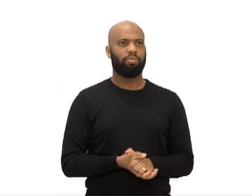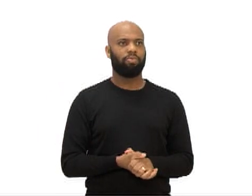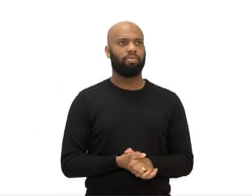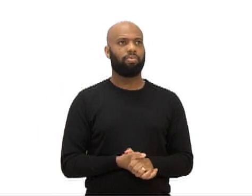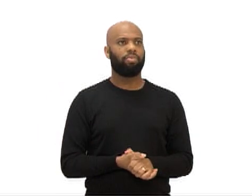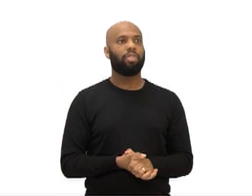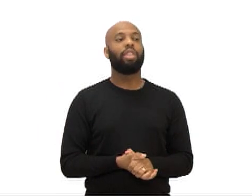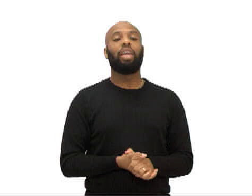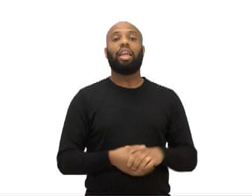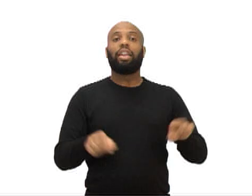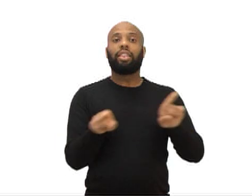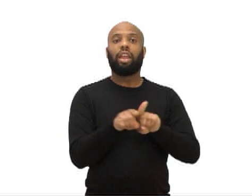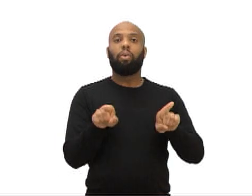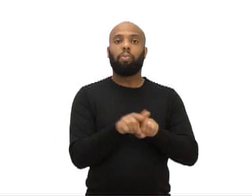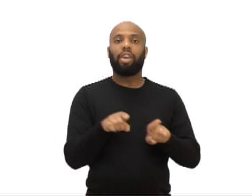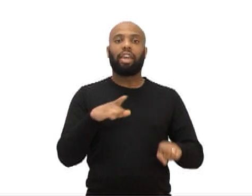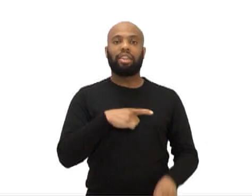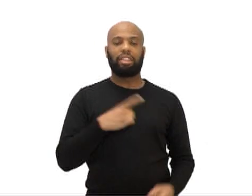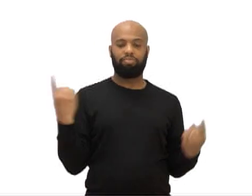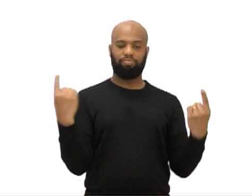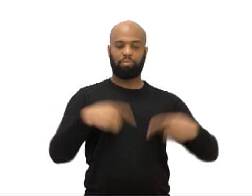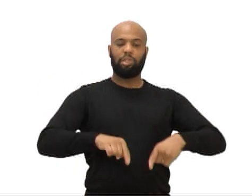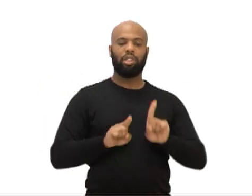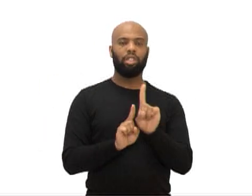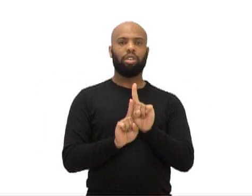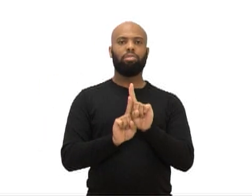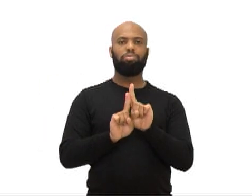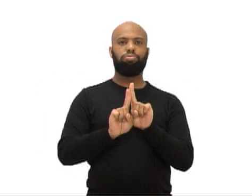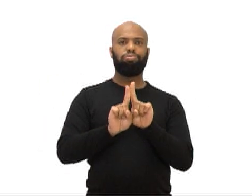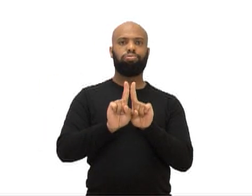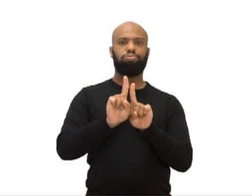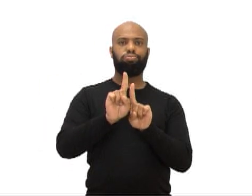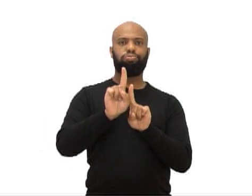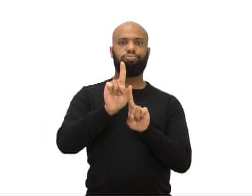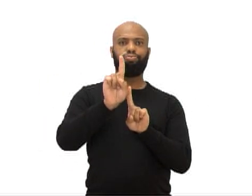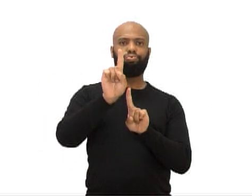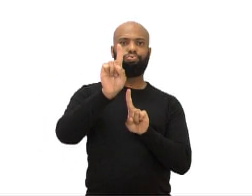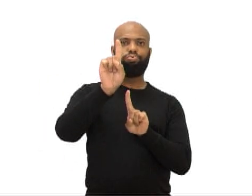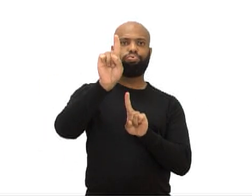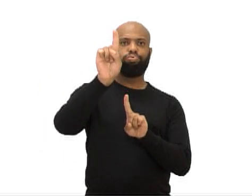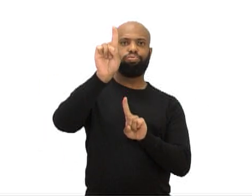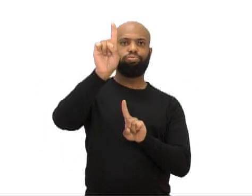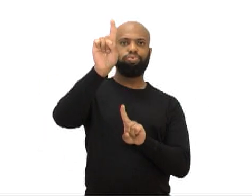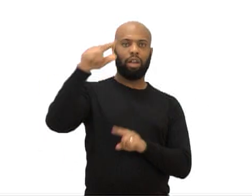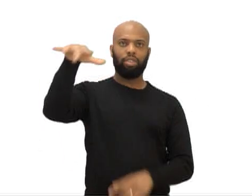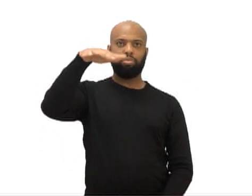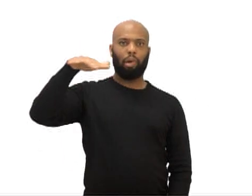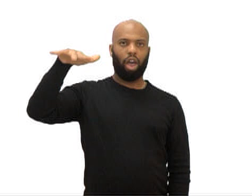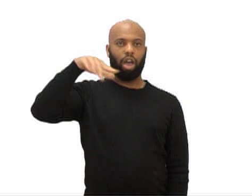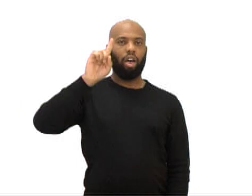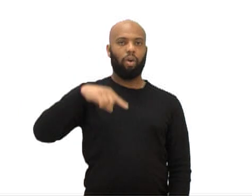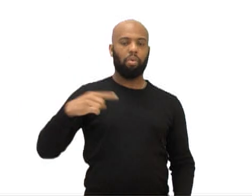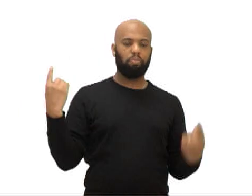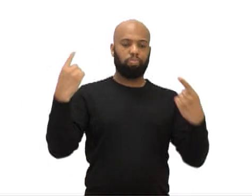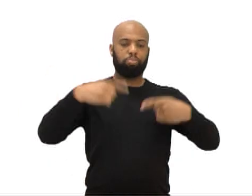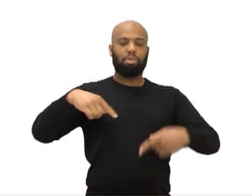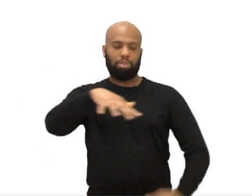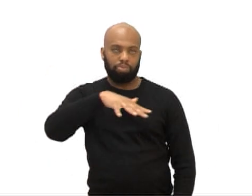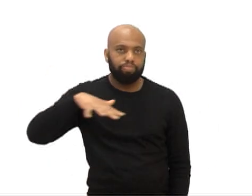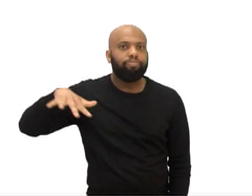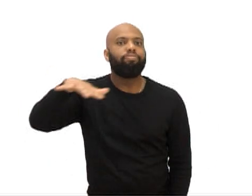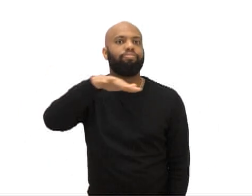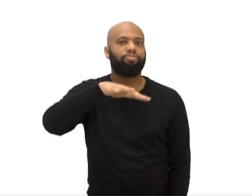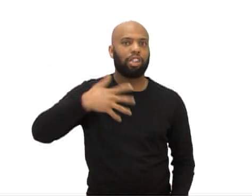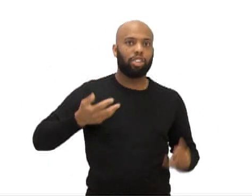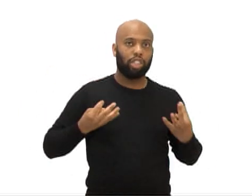A corrida espacial. A corrida espacial, gente, foi uma disputa tecnológica e